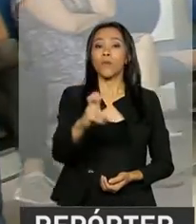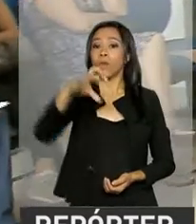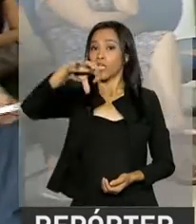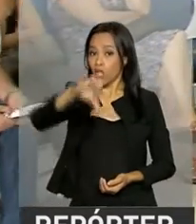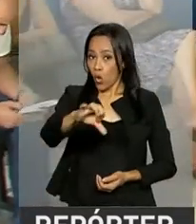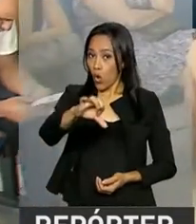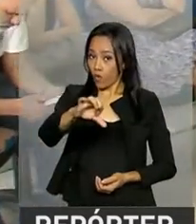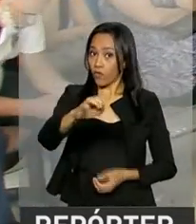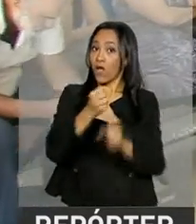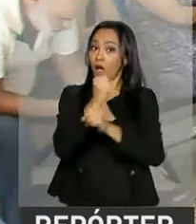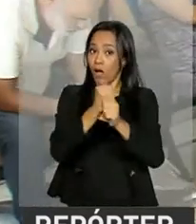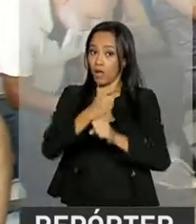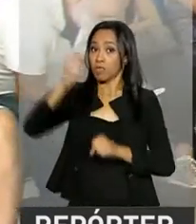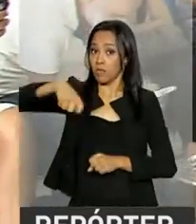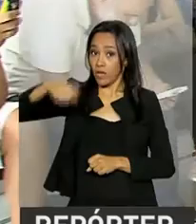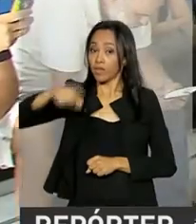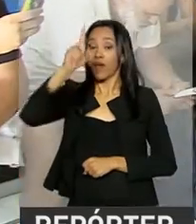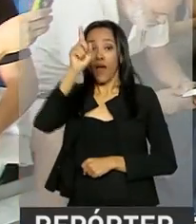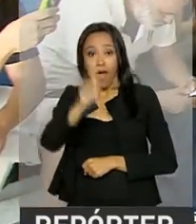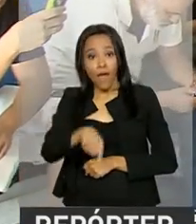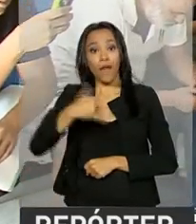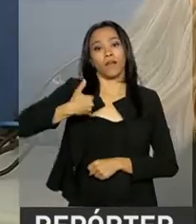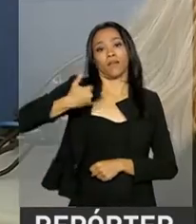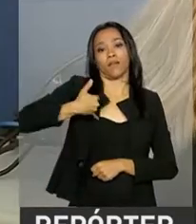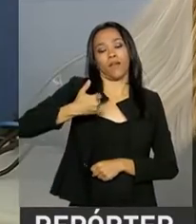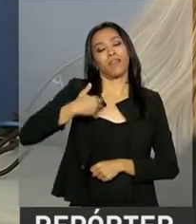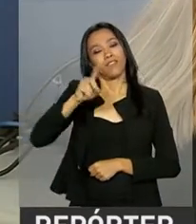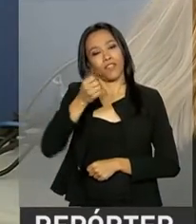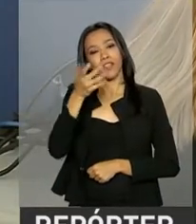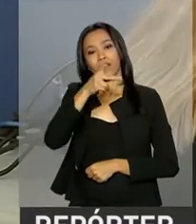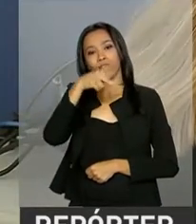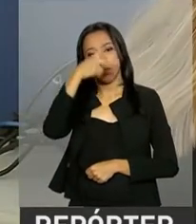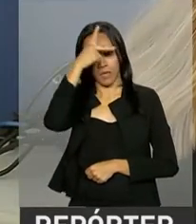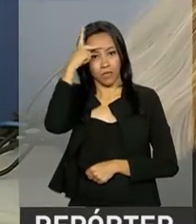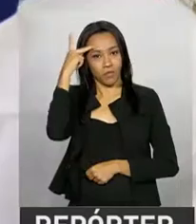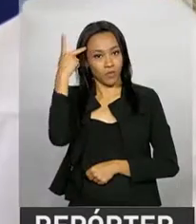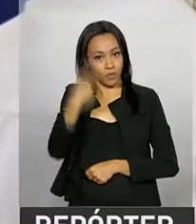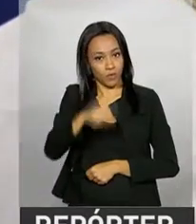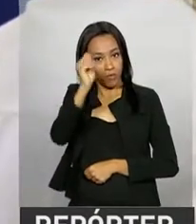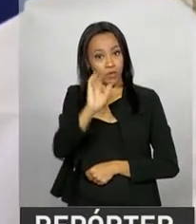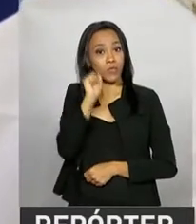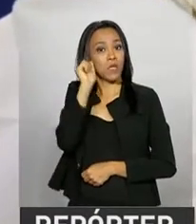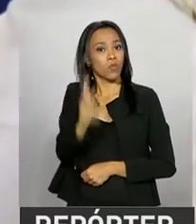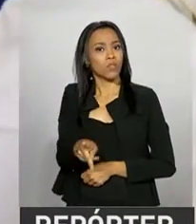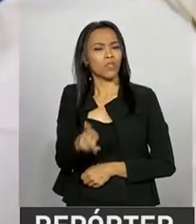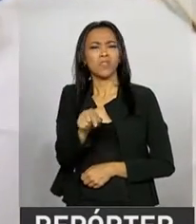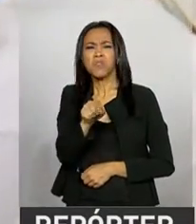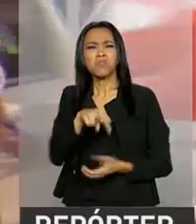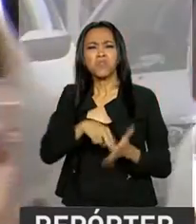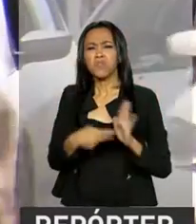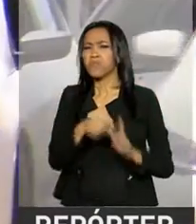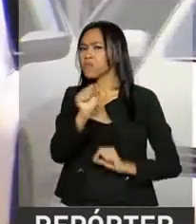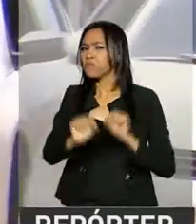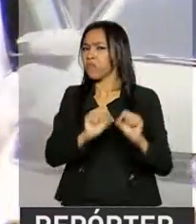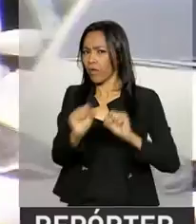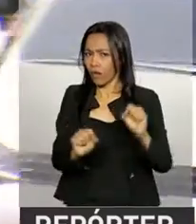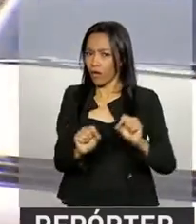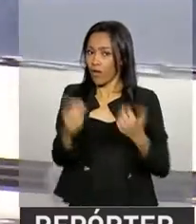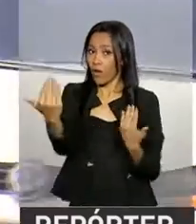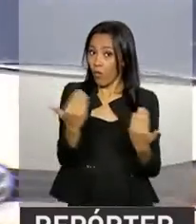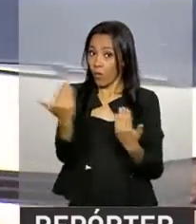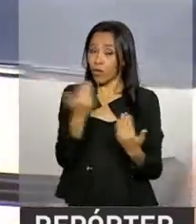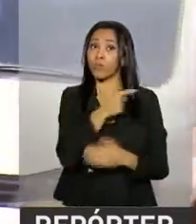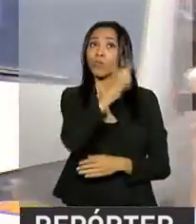Anos e alguns meses é a idade média em que o brasileiro se aposenta. Mas o que isso quer dizer? Em comparação